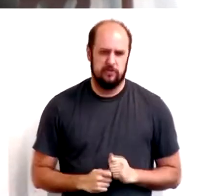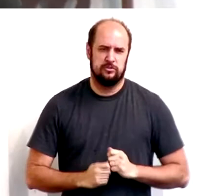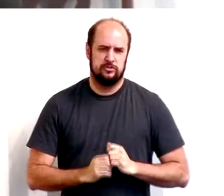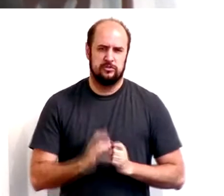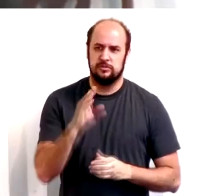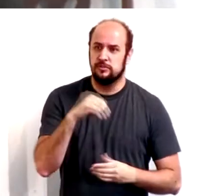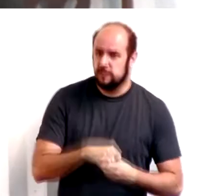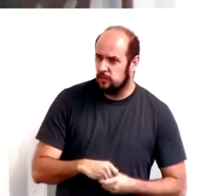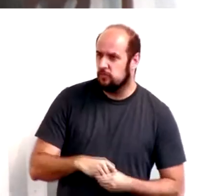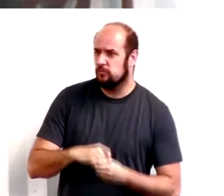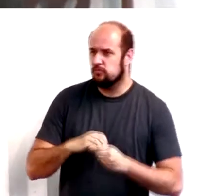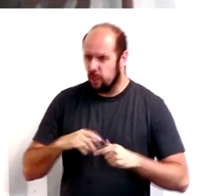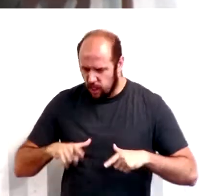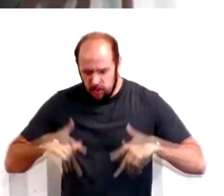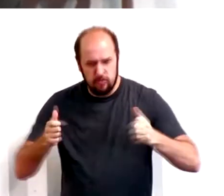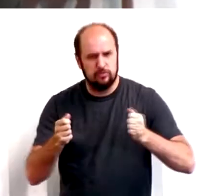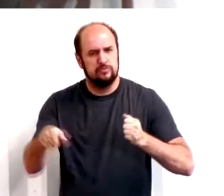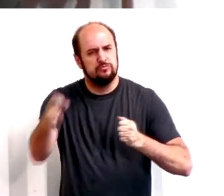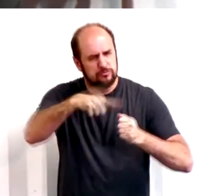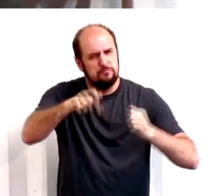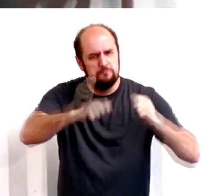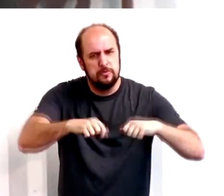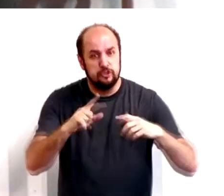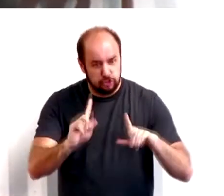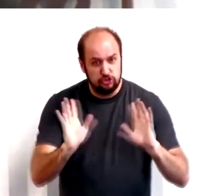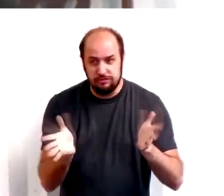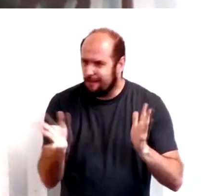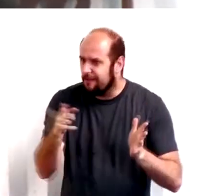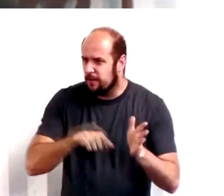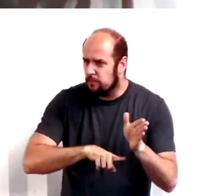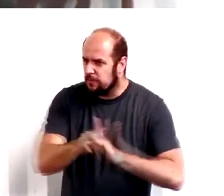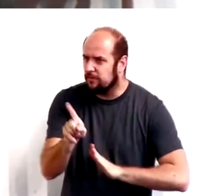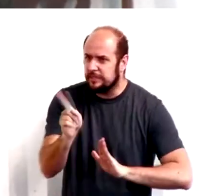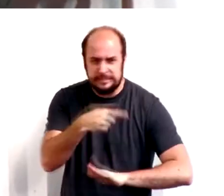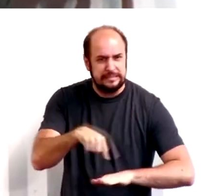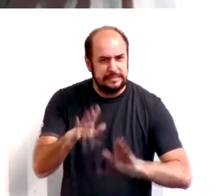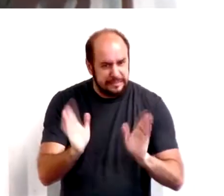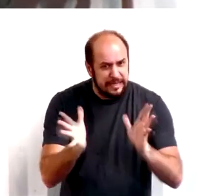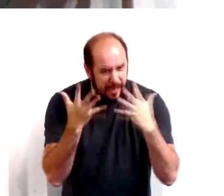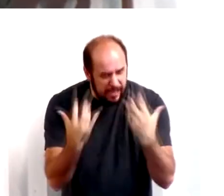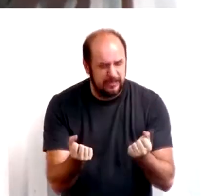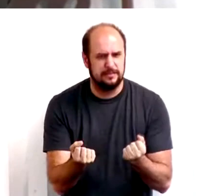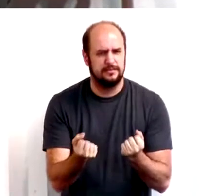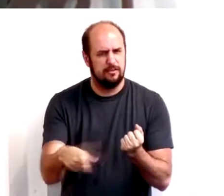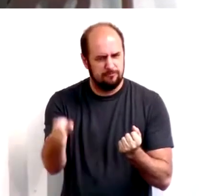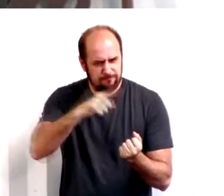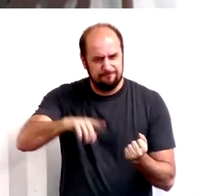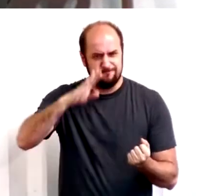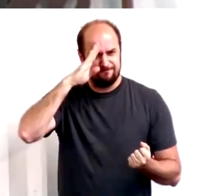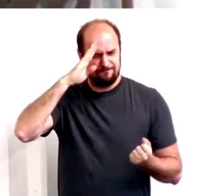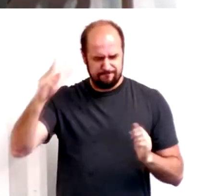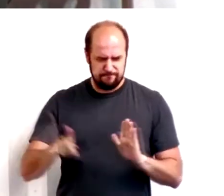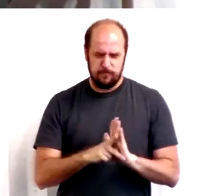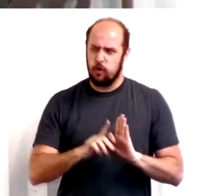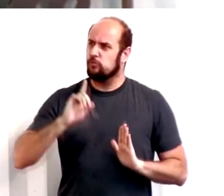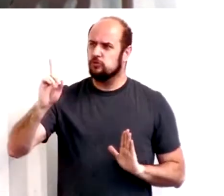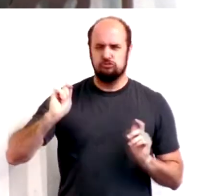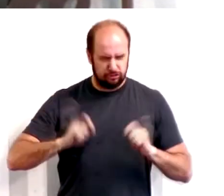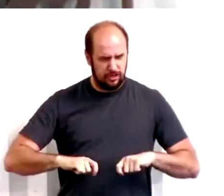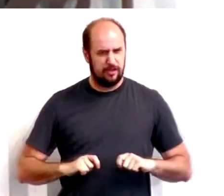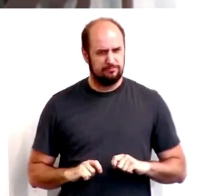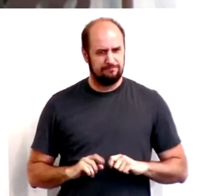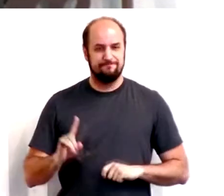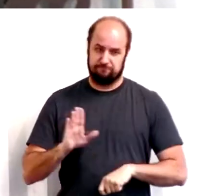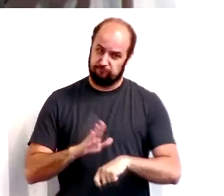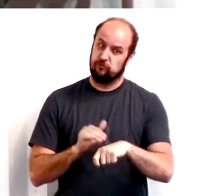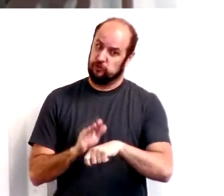do reino? Você de fato já assumiu o seu papel como soldado de Deus? Ele te